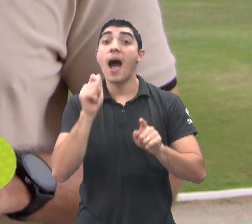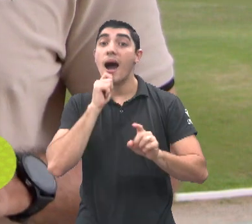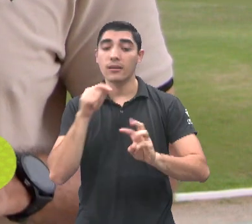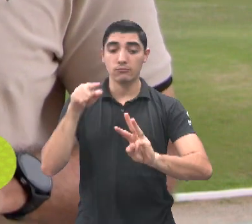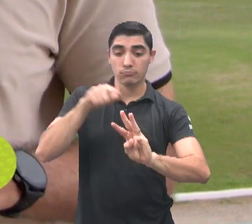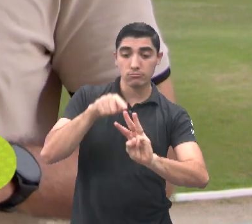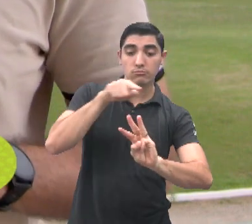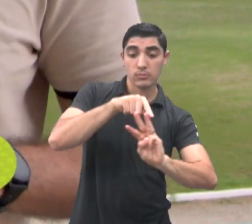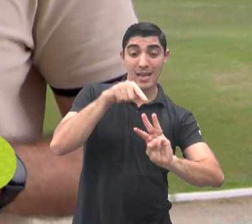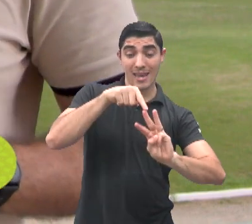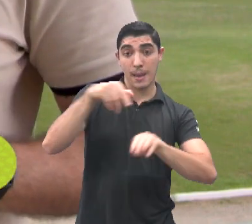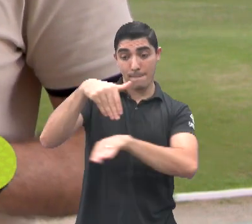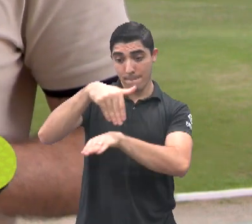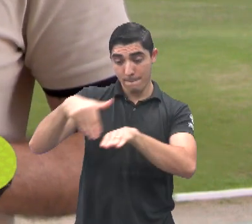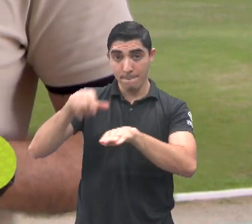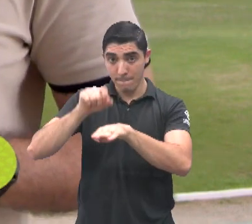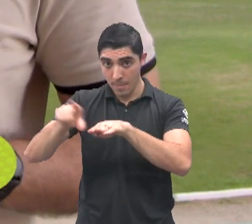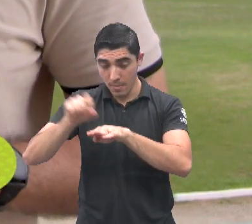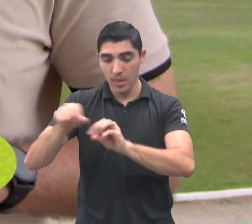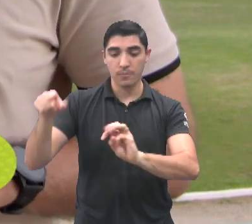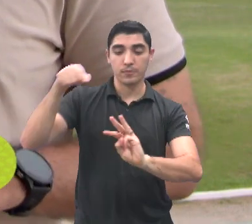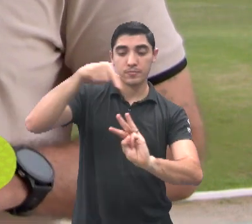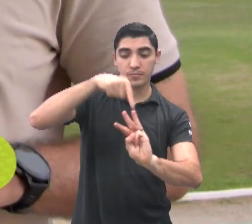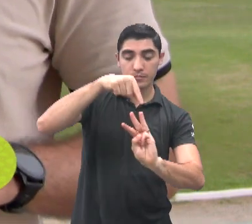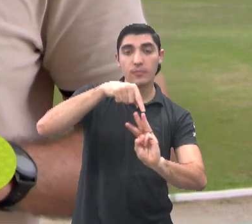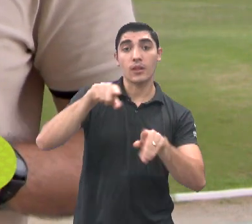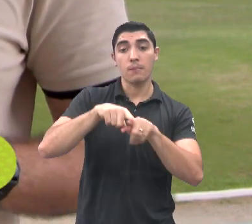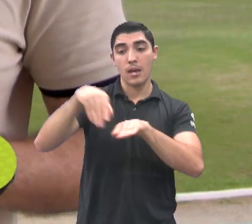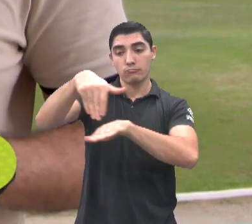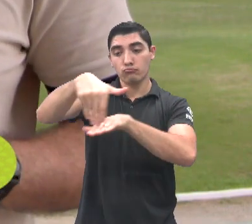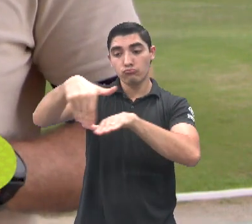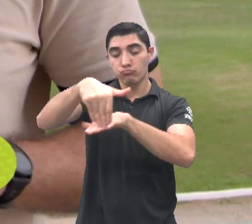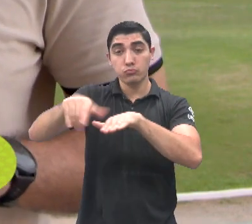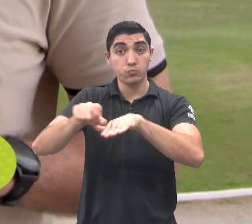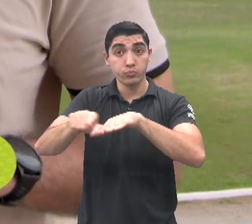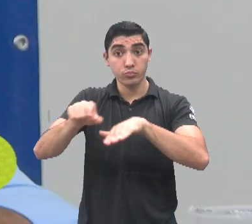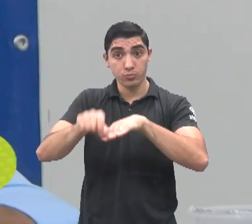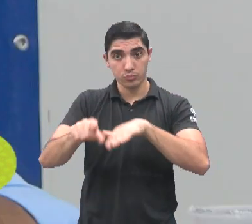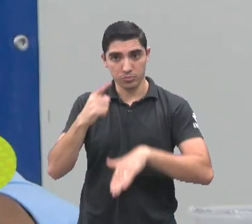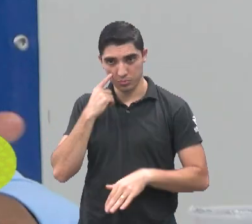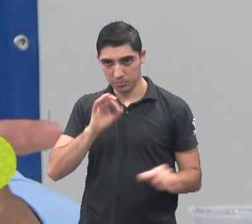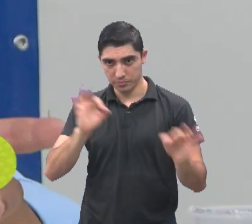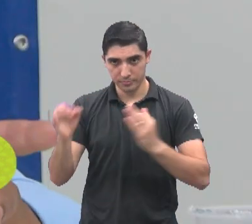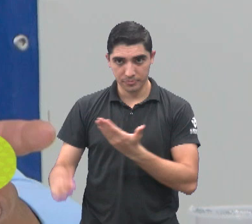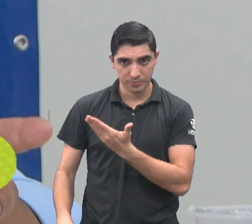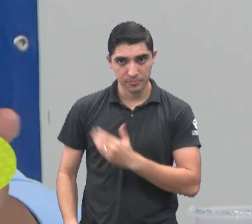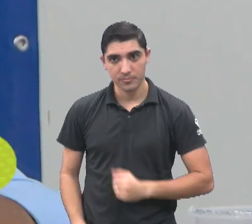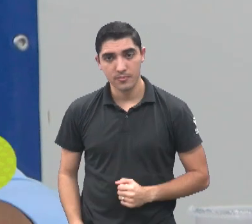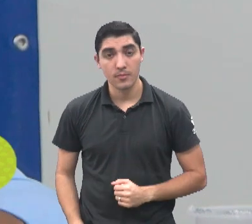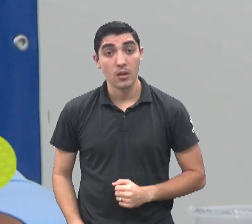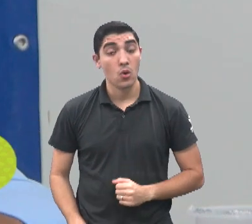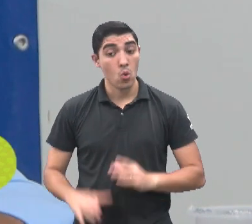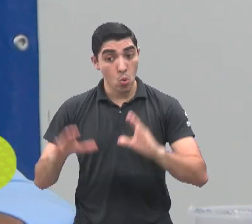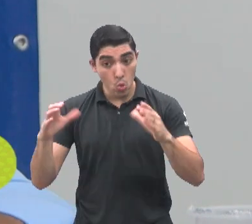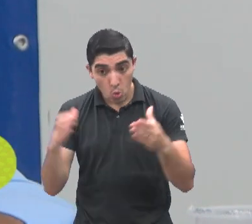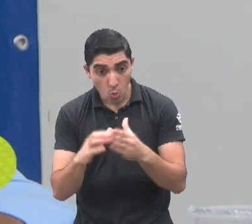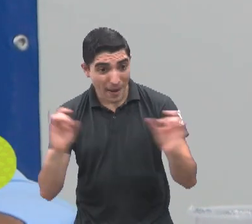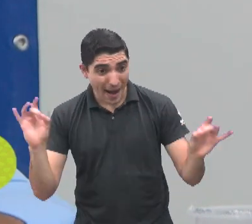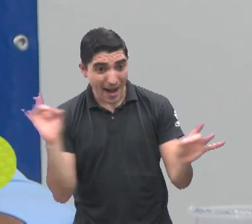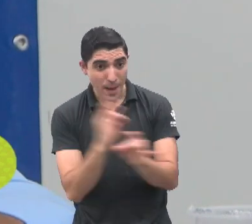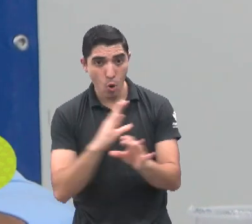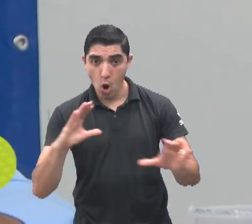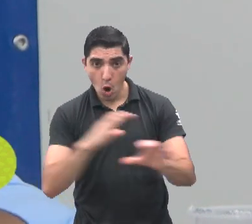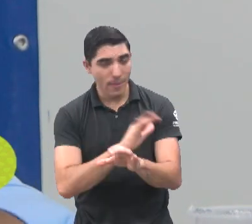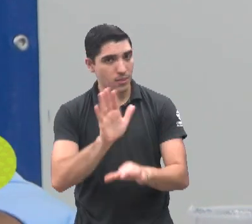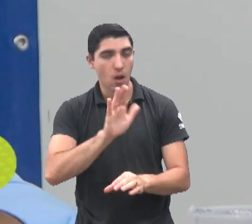Um meia atacante e também um centroavante para reforçar o elenco do São José nessa Série A2. O elenco não está fechado ainda, nós temos algumas